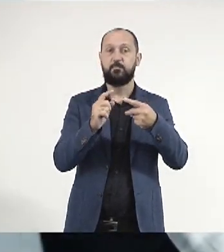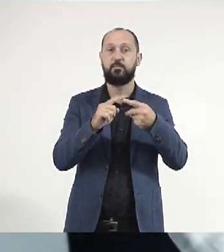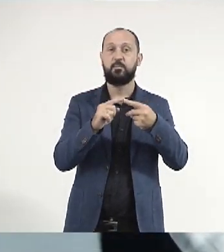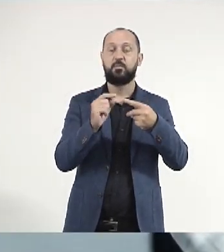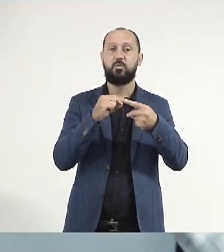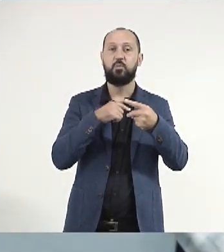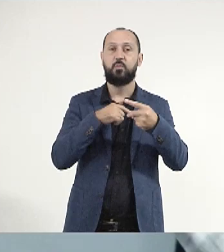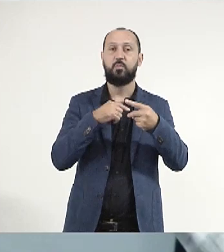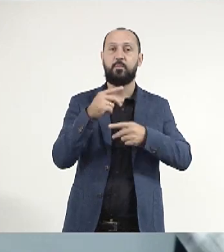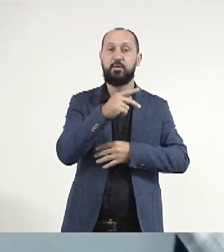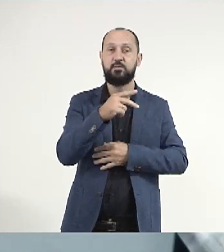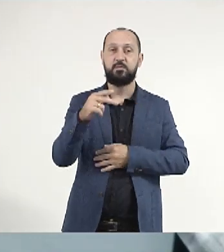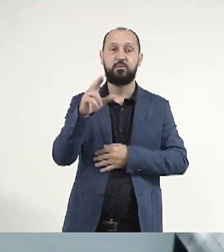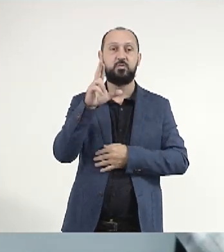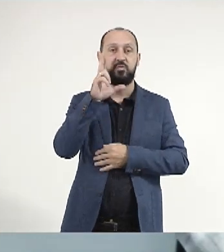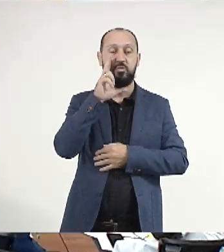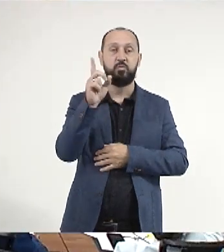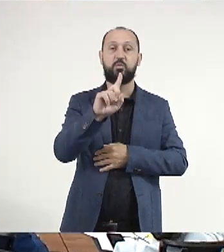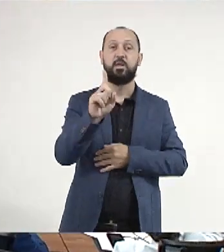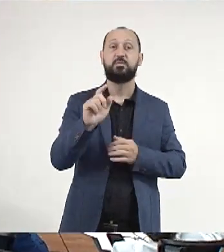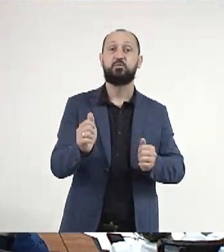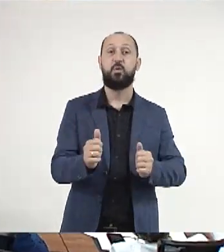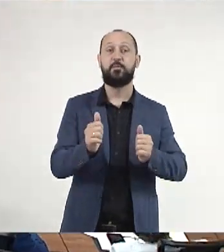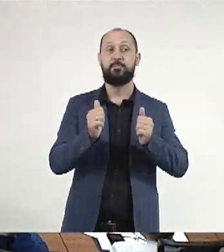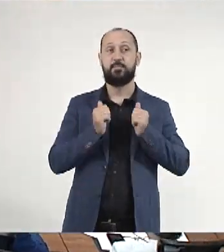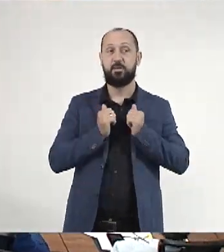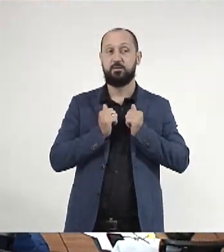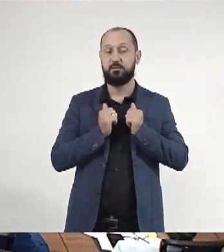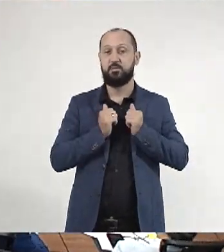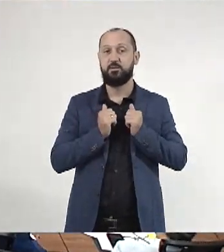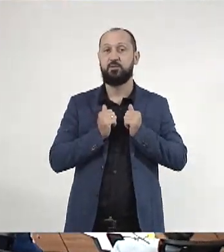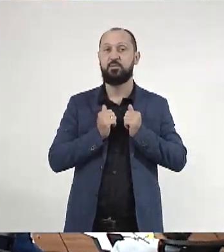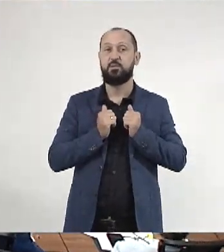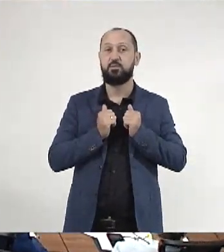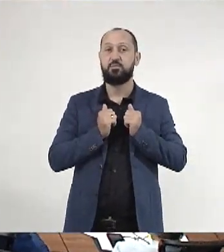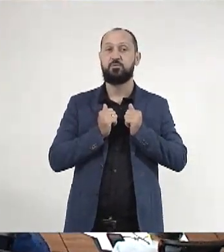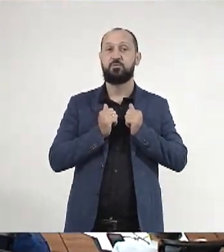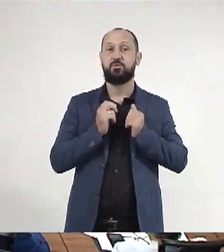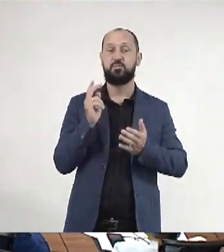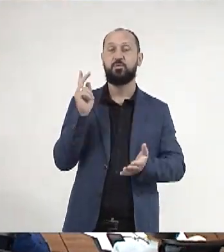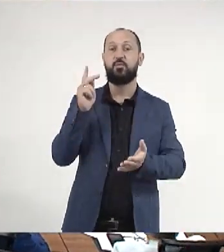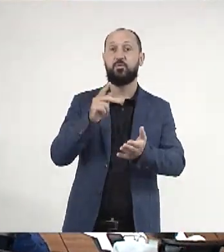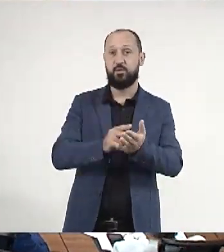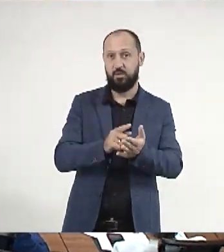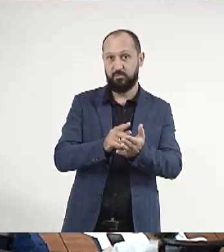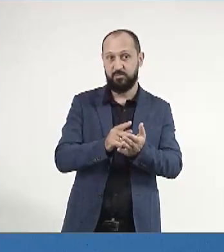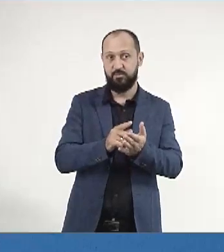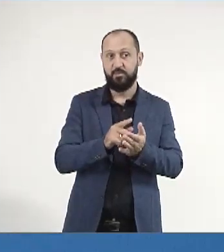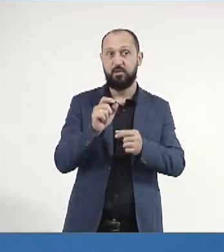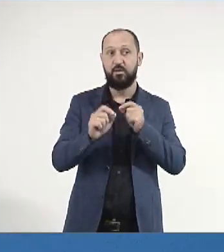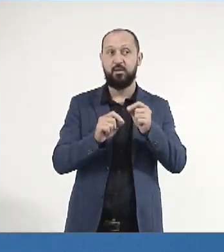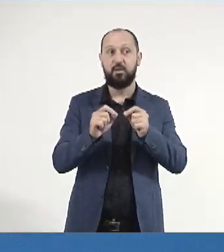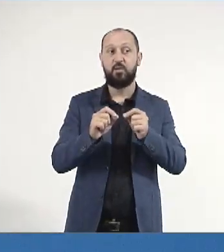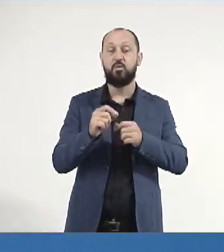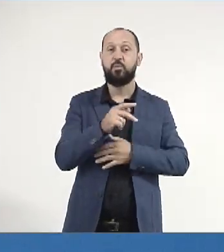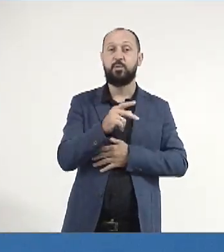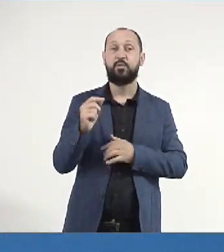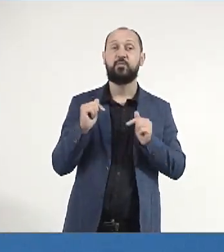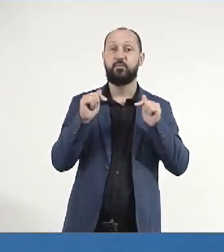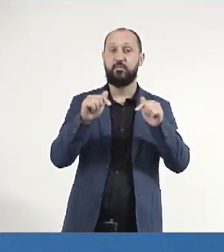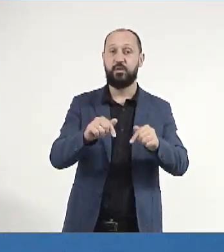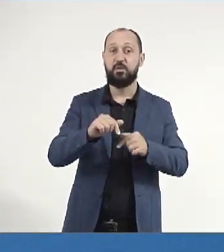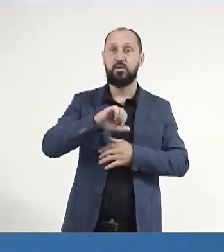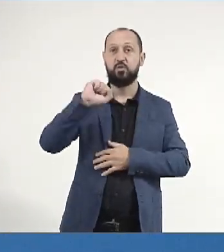governo do presidente Lula não tem sido omisso. Tanto é verdade, Pedro Luciano Neto, meu parente, que quando o presidente esteve aqui